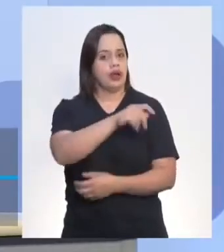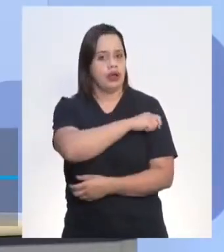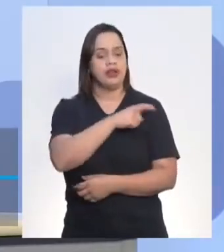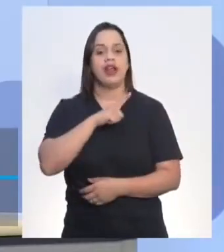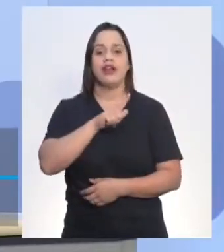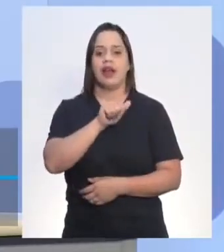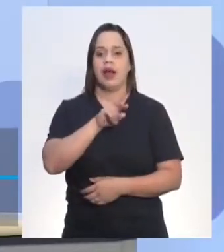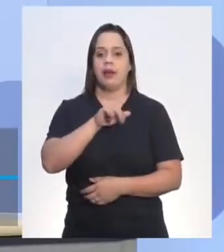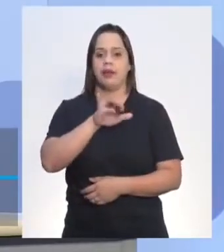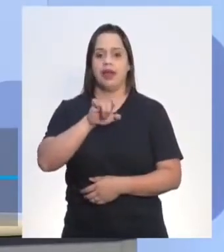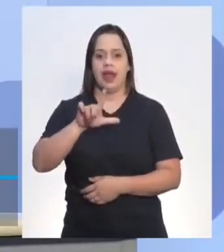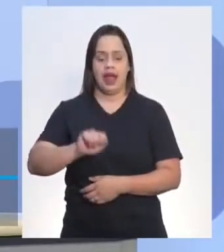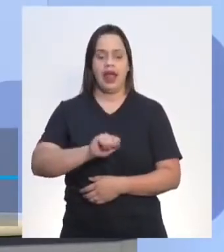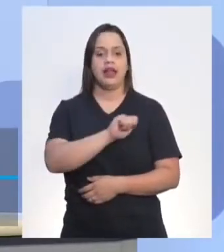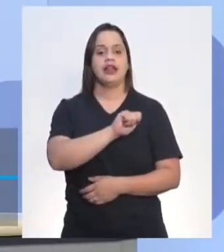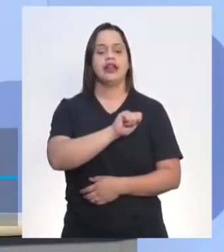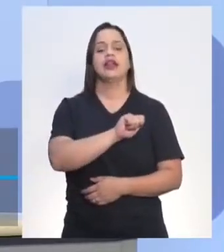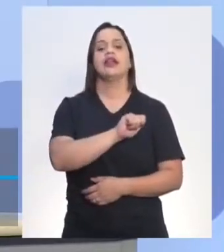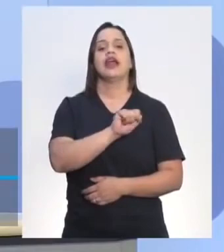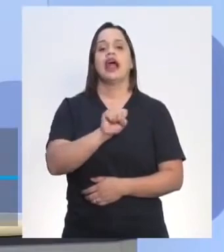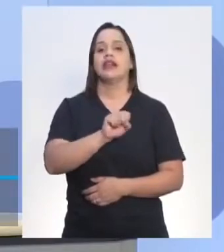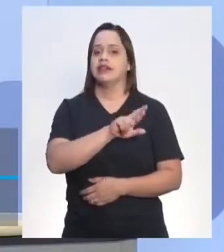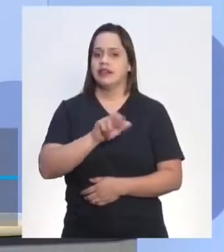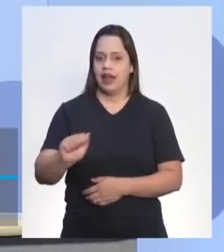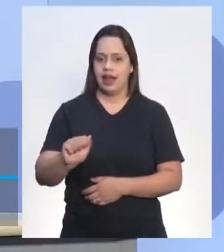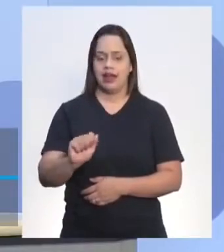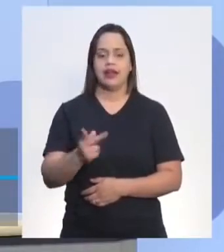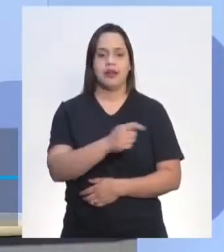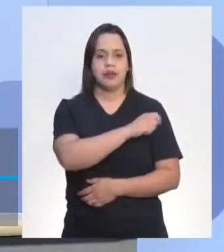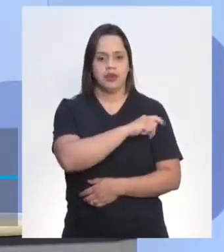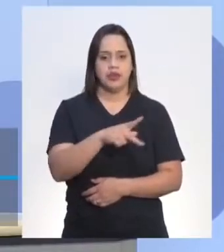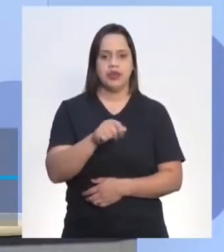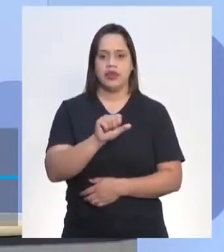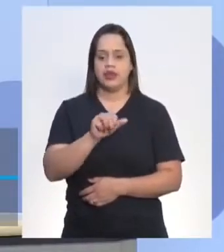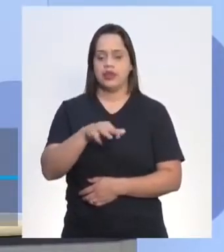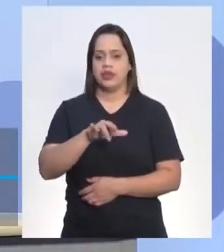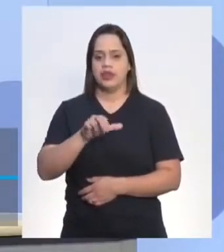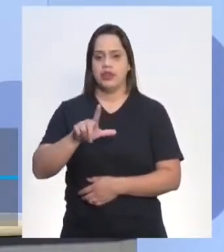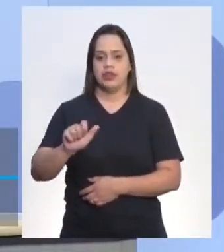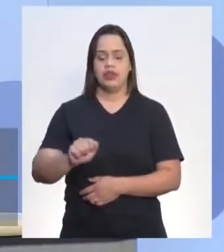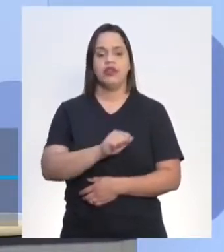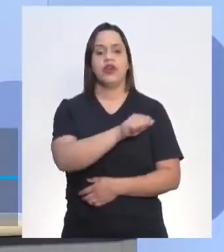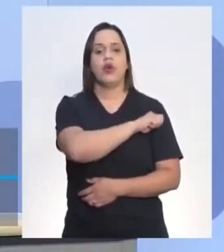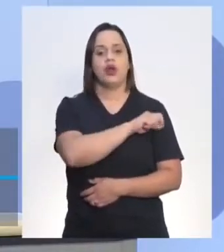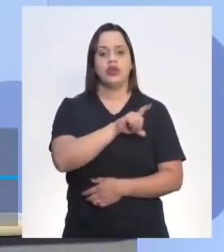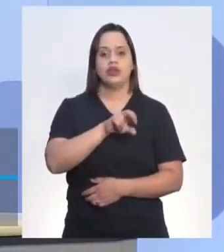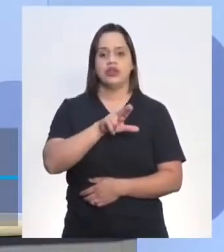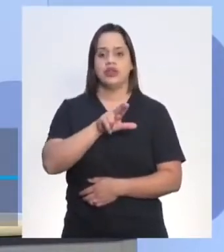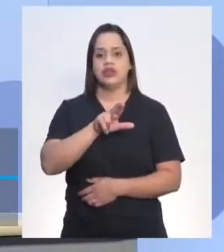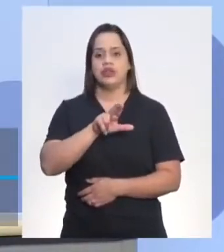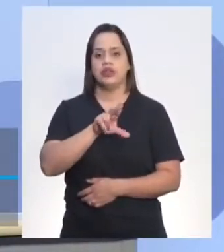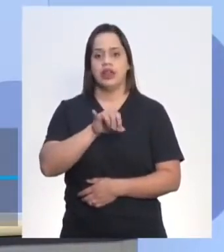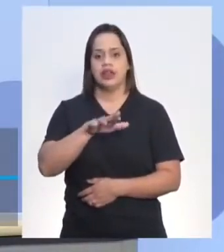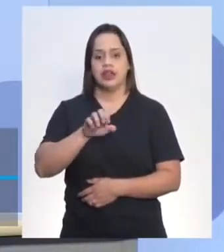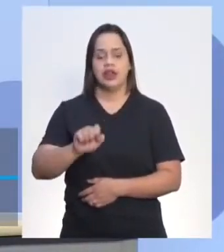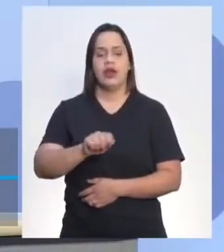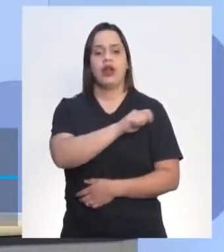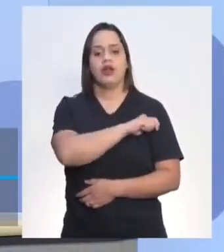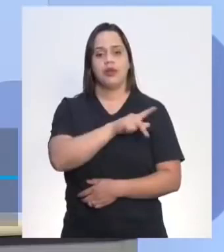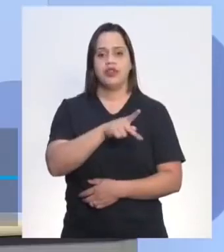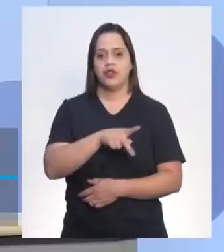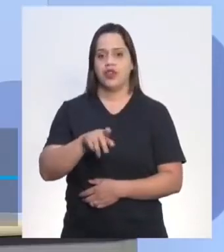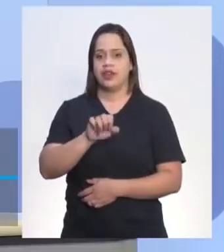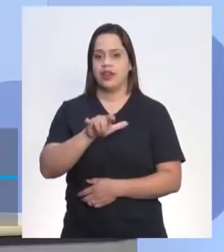a aluna da professora Mara, a Sara, a aluna da professora Silvia, o Daniel, a aluna da professora